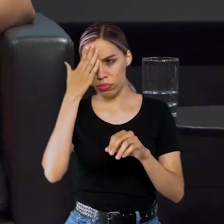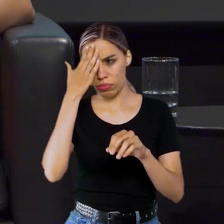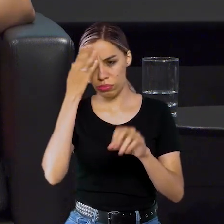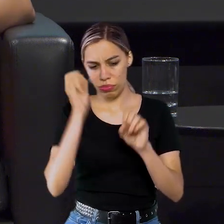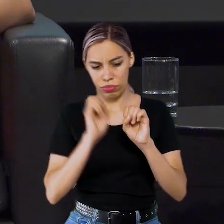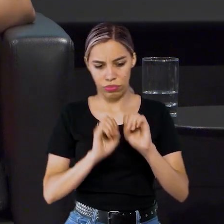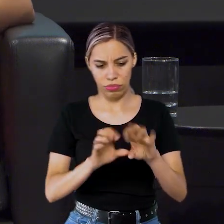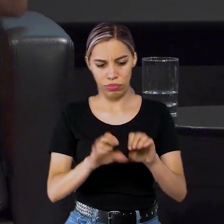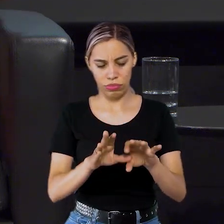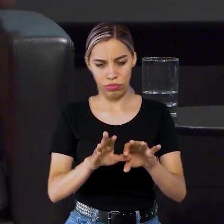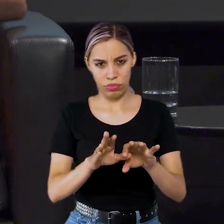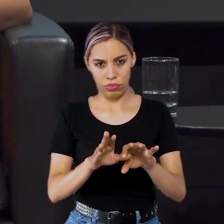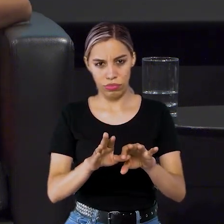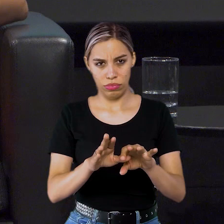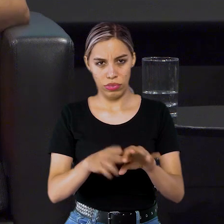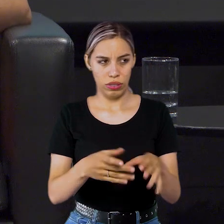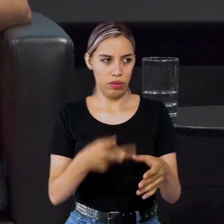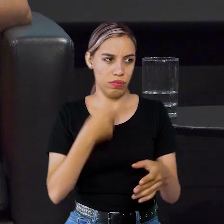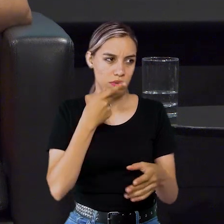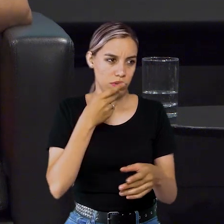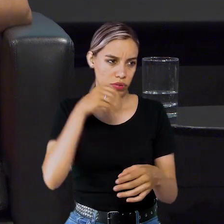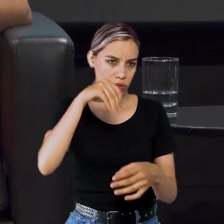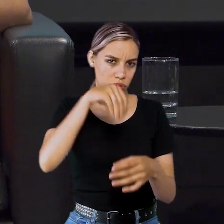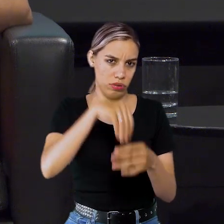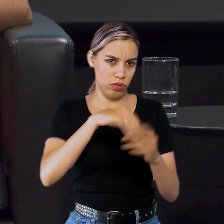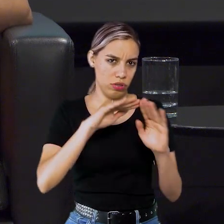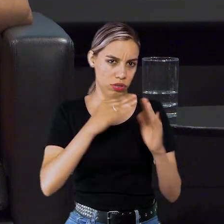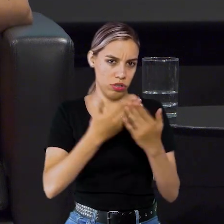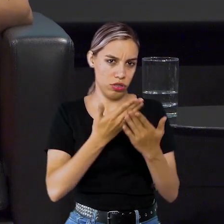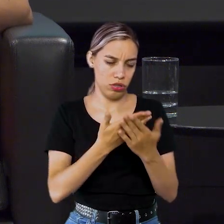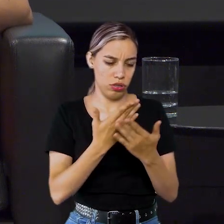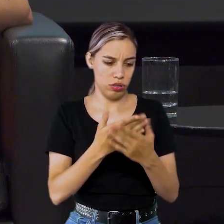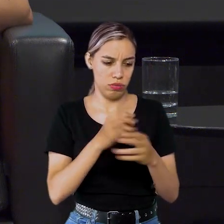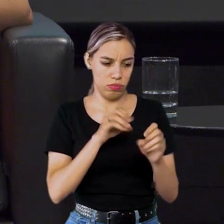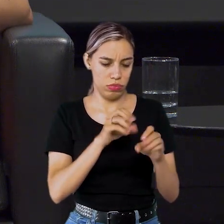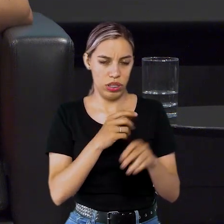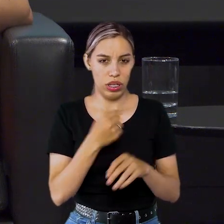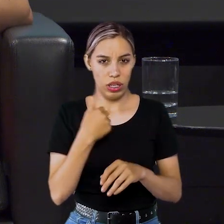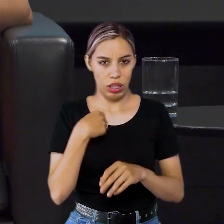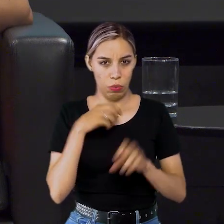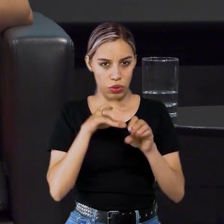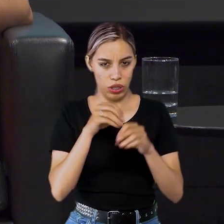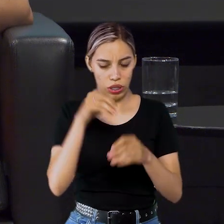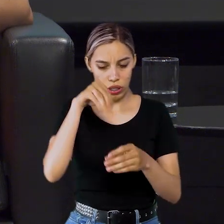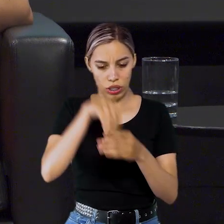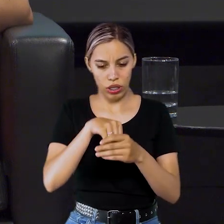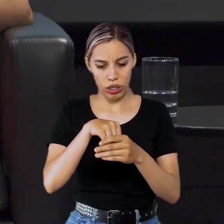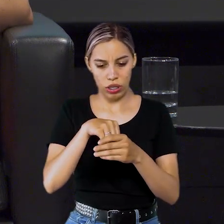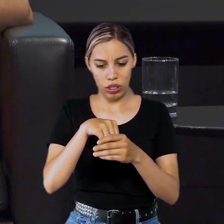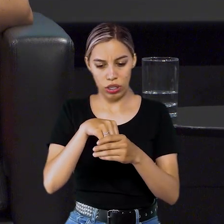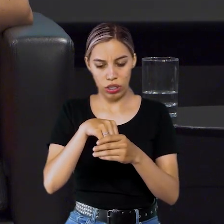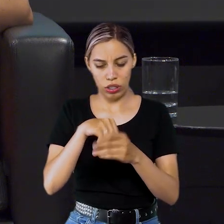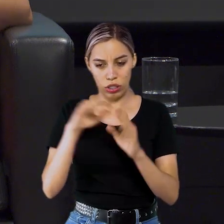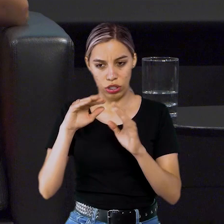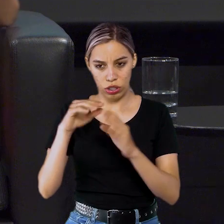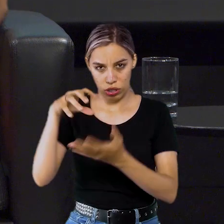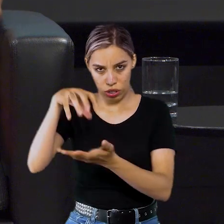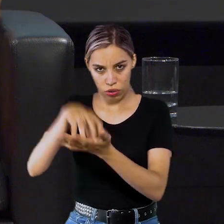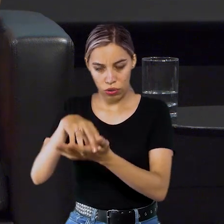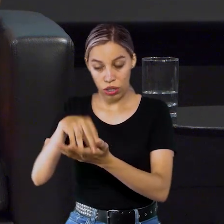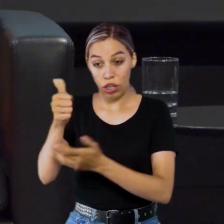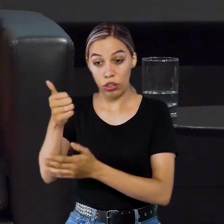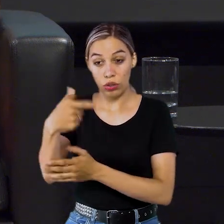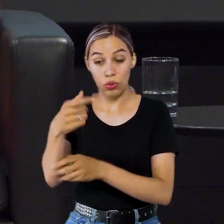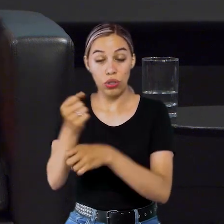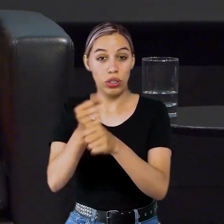de educação, e aí enfiaram a educação dentro da escola. Eu dei aula durante 12 anos na minha comunidade, e eu fui